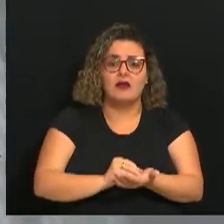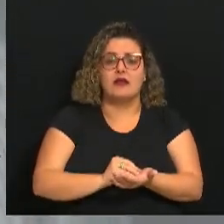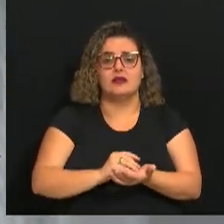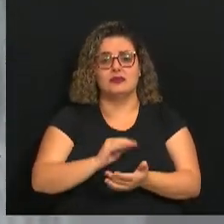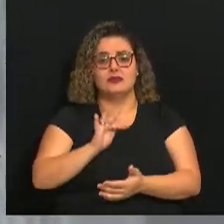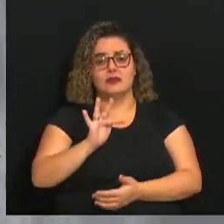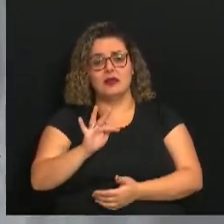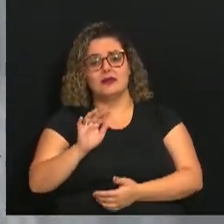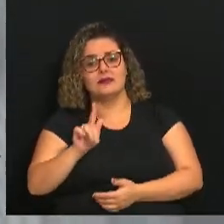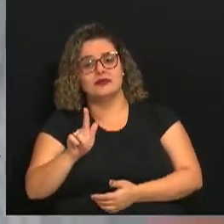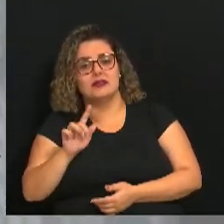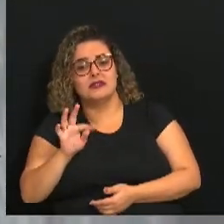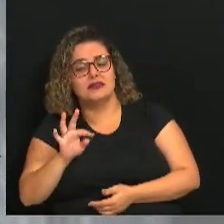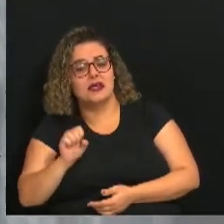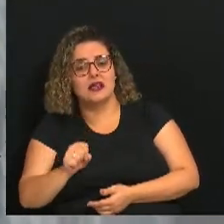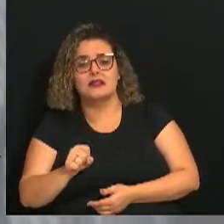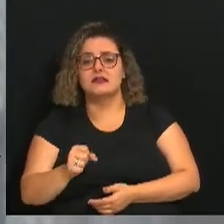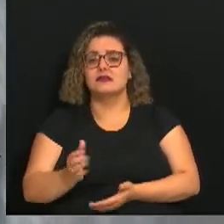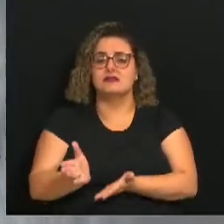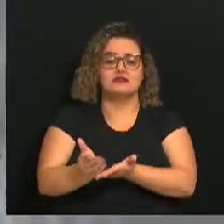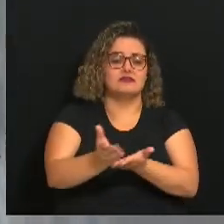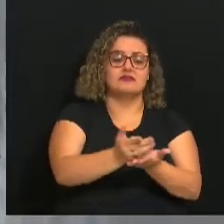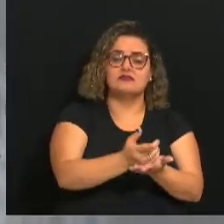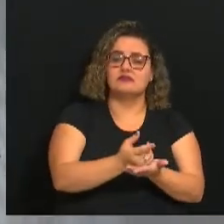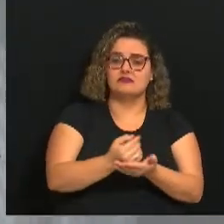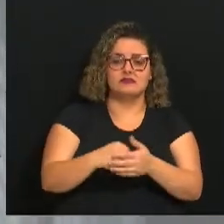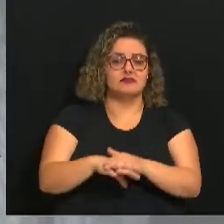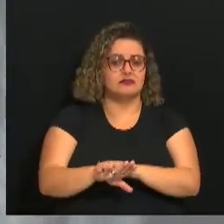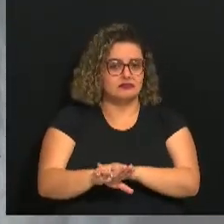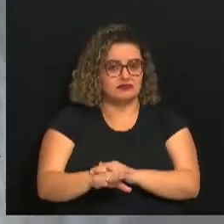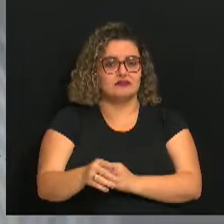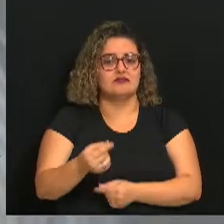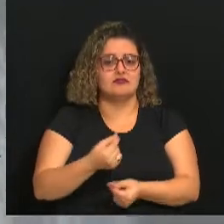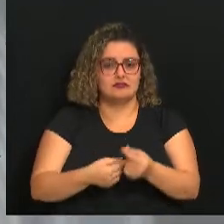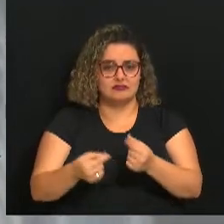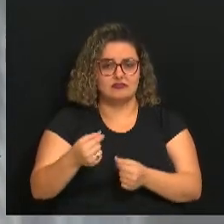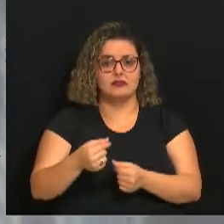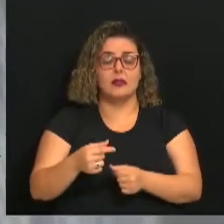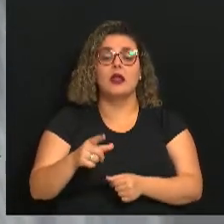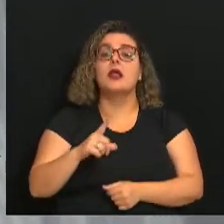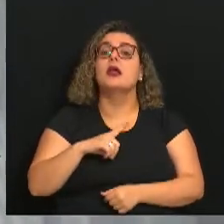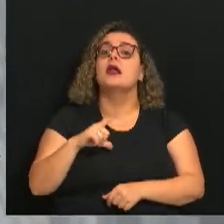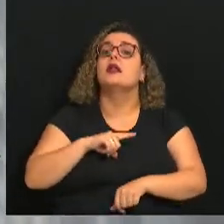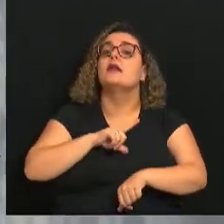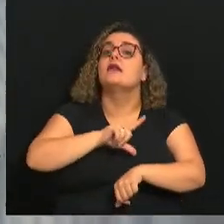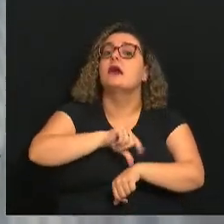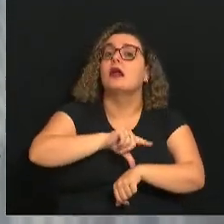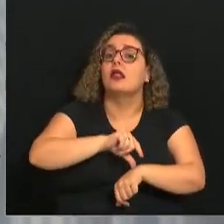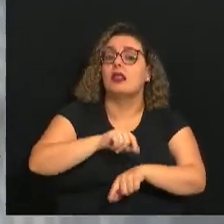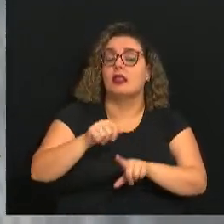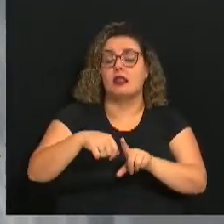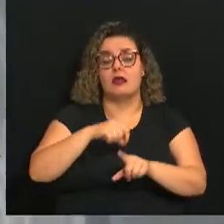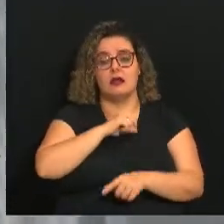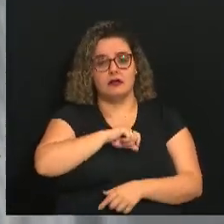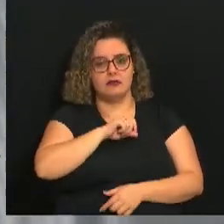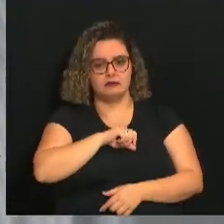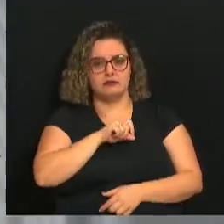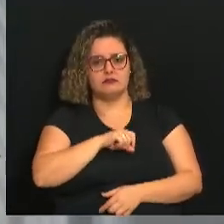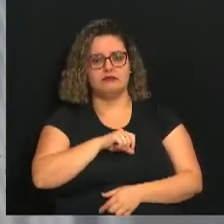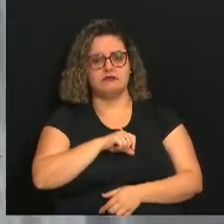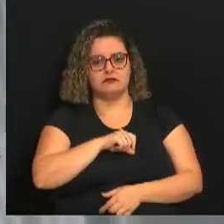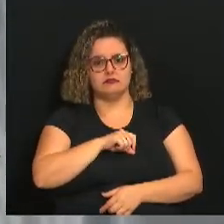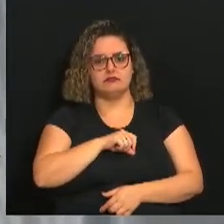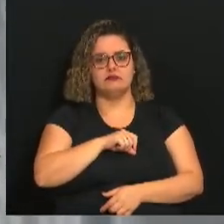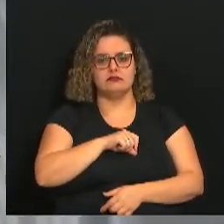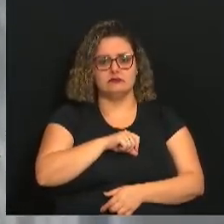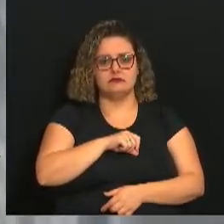garantia e culminando, inclusive, no último período, com atraso no pagamento dos salários, no caso